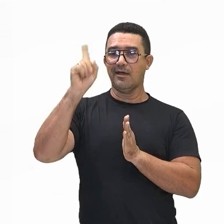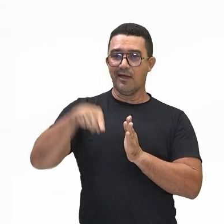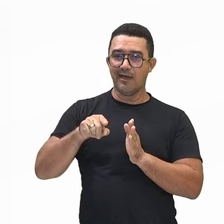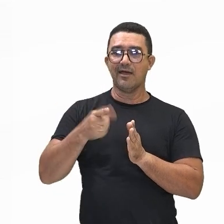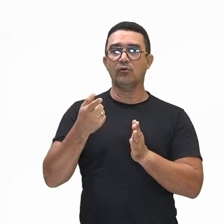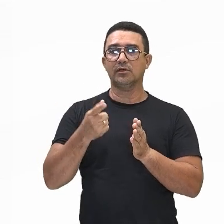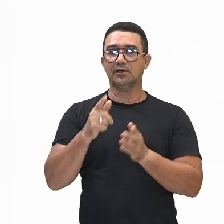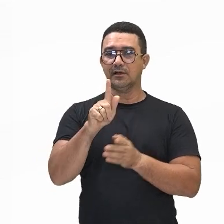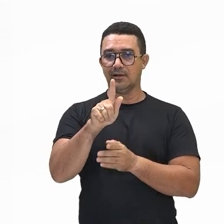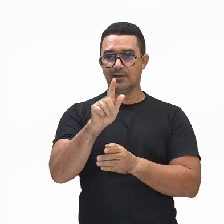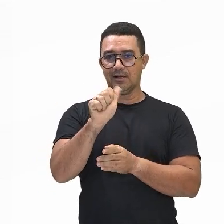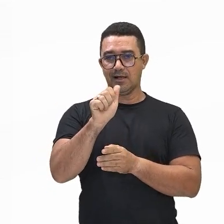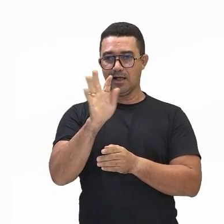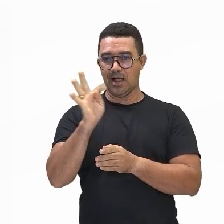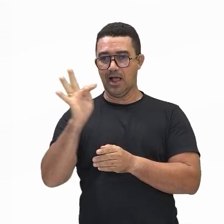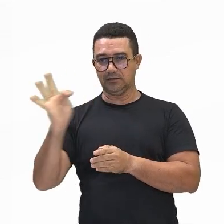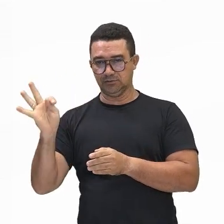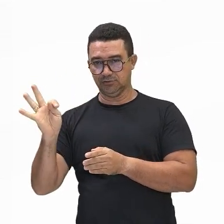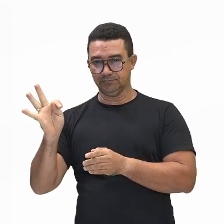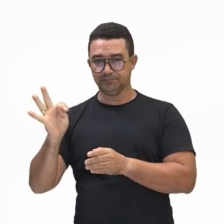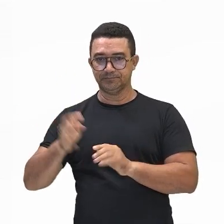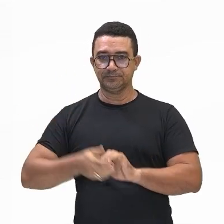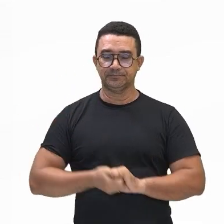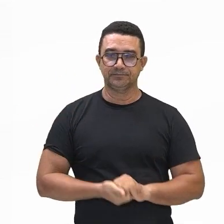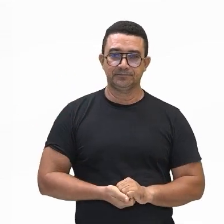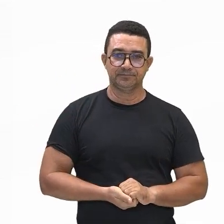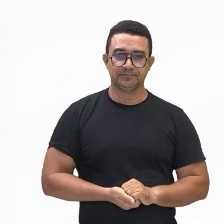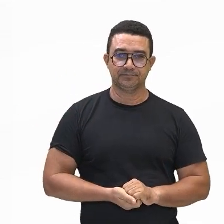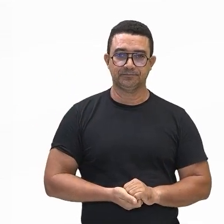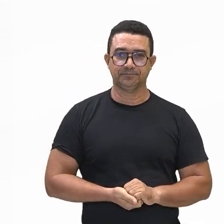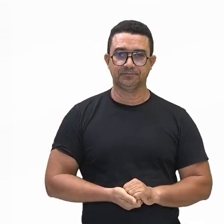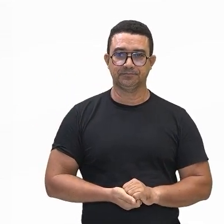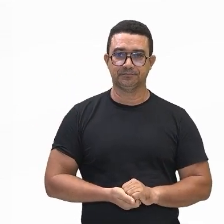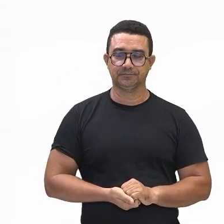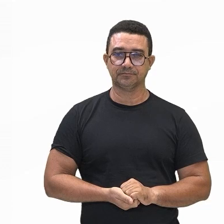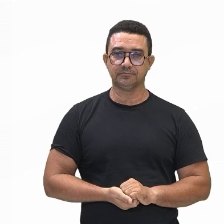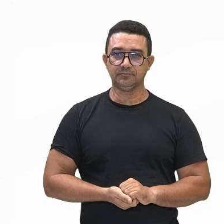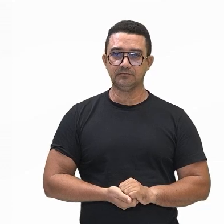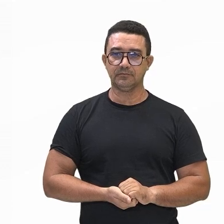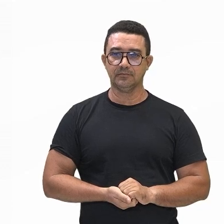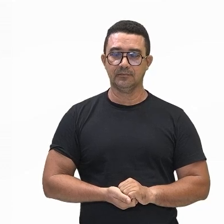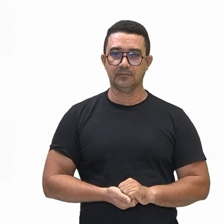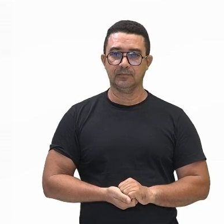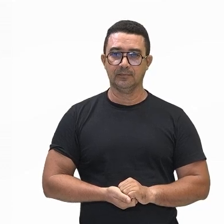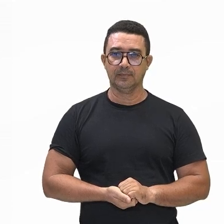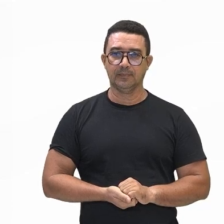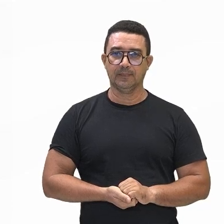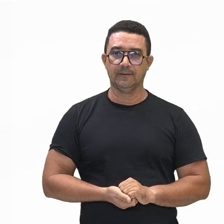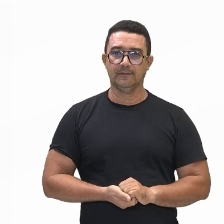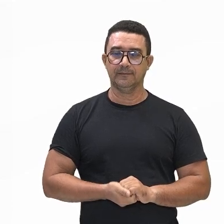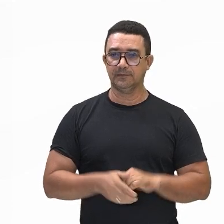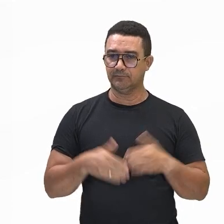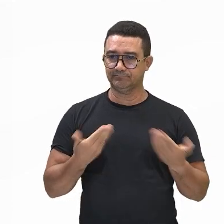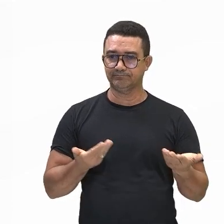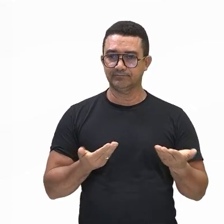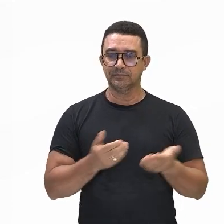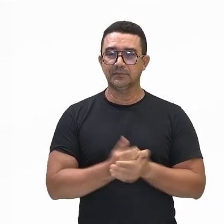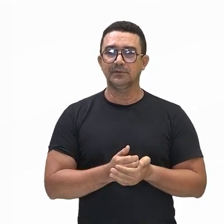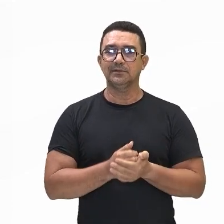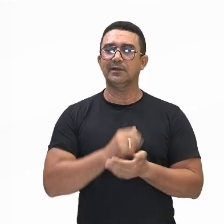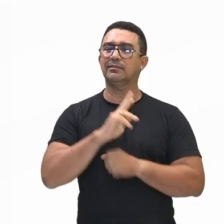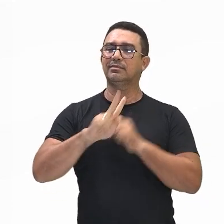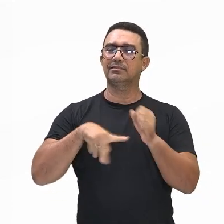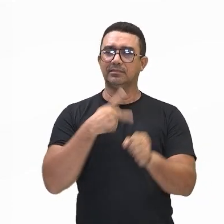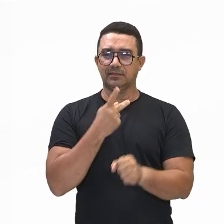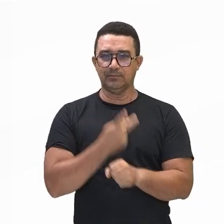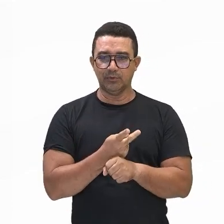Geral sobre Tarifas e Comércio, conhecida como a sigla GATT, ok? Então, acabou aí sucedendo,